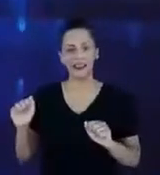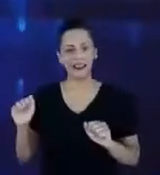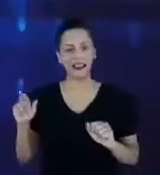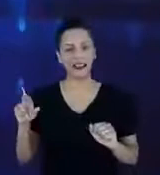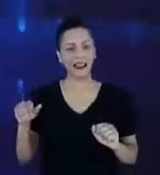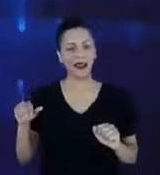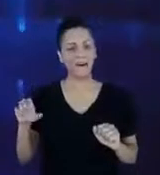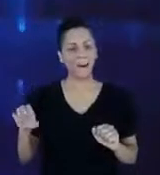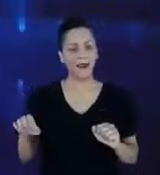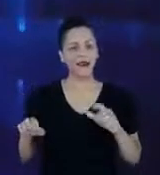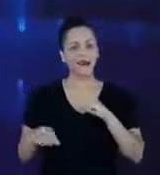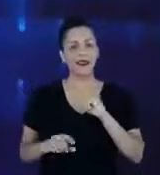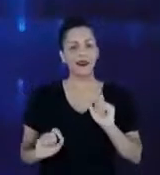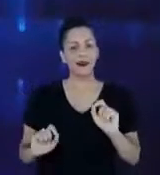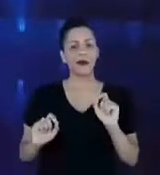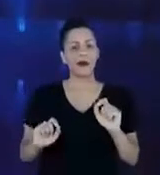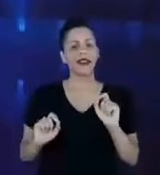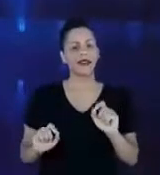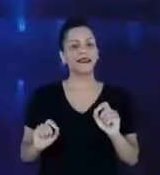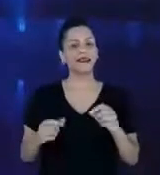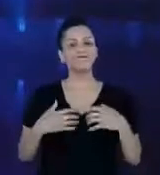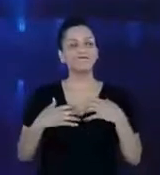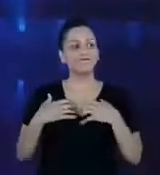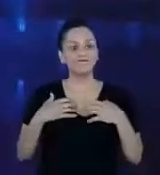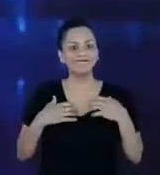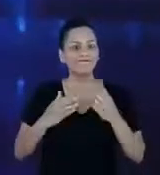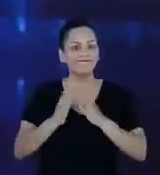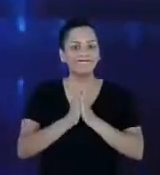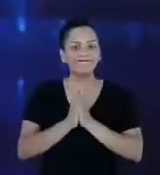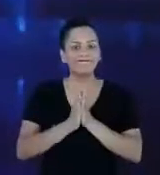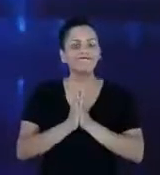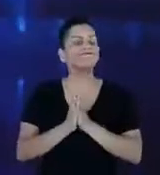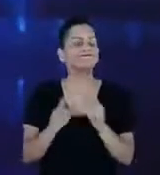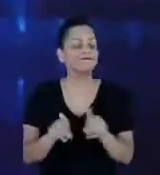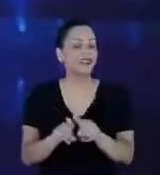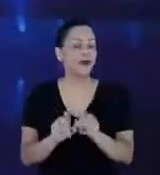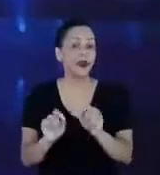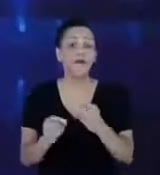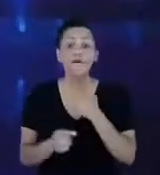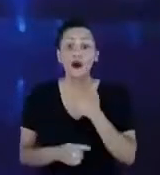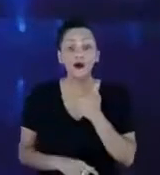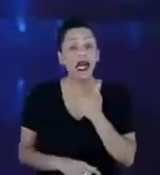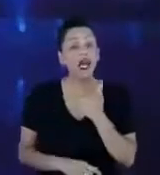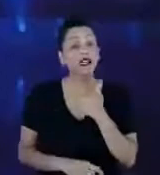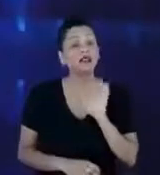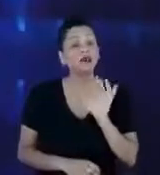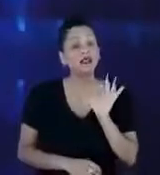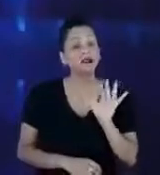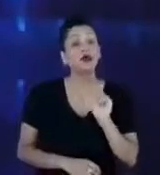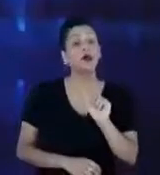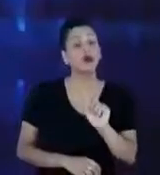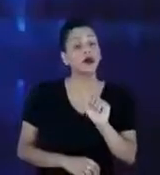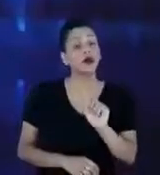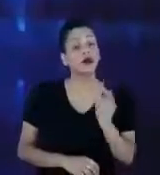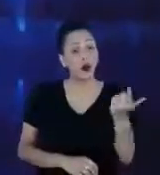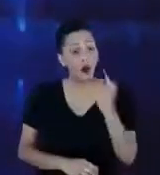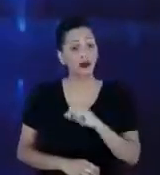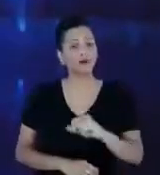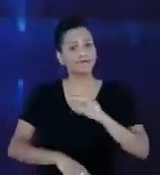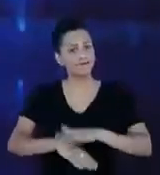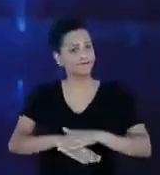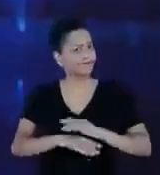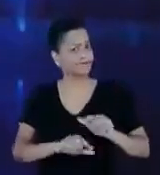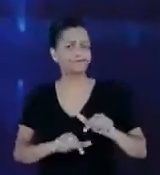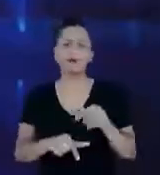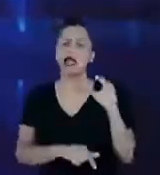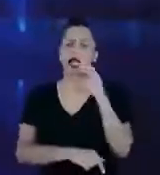disse, uma ansiedade e também um desejo muito grande de que isso se realize o mais pronto possível.